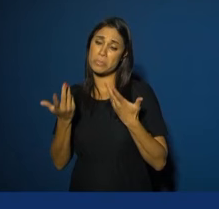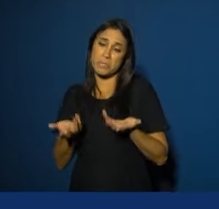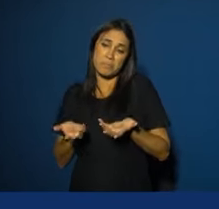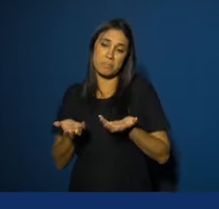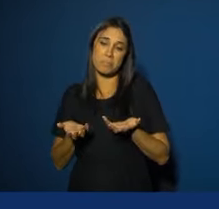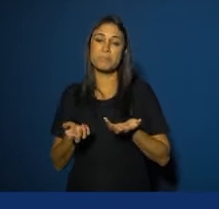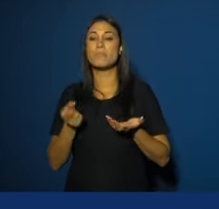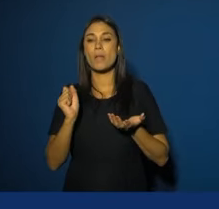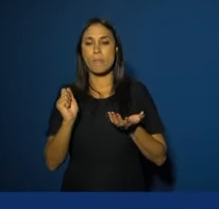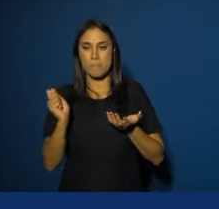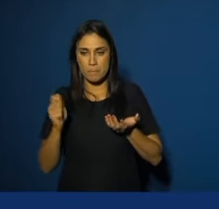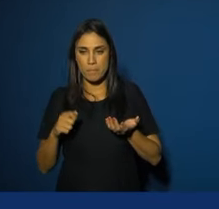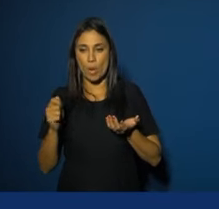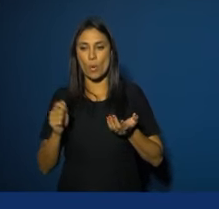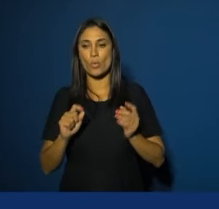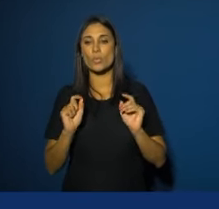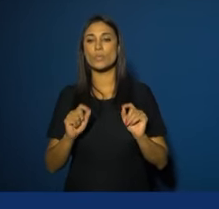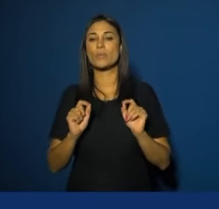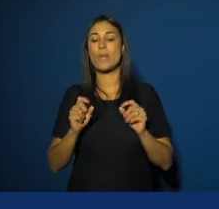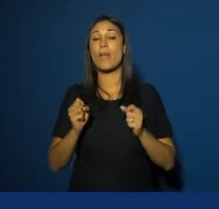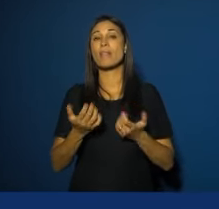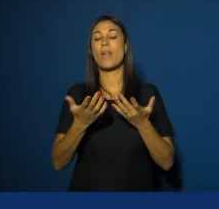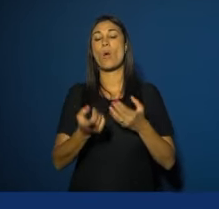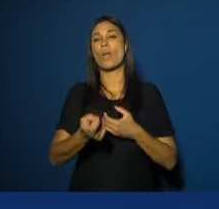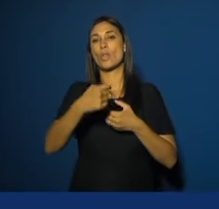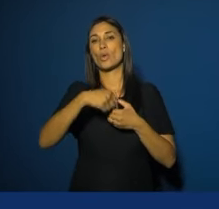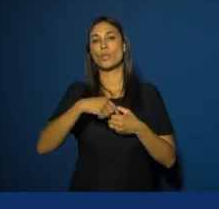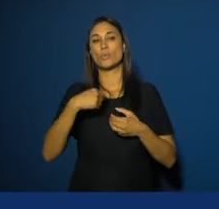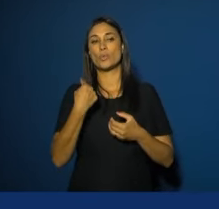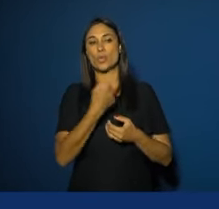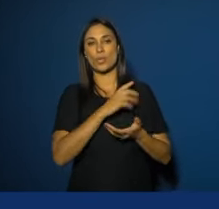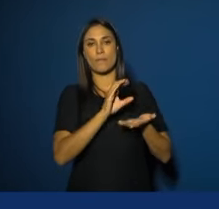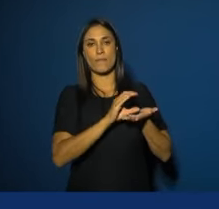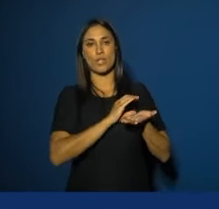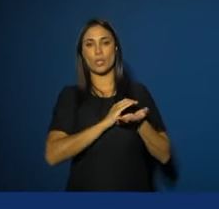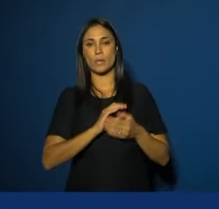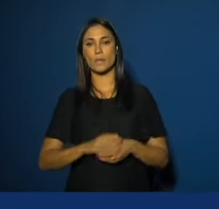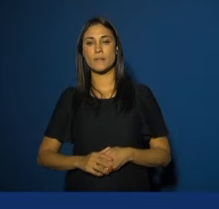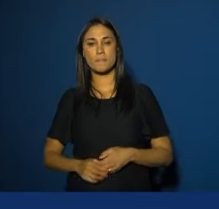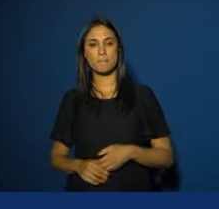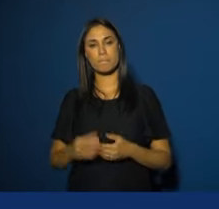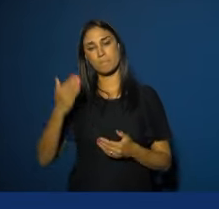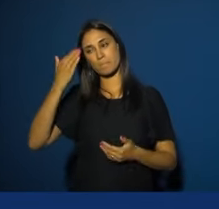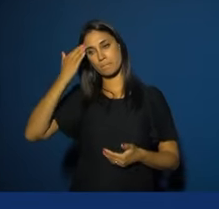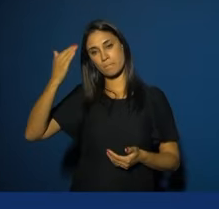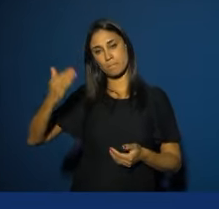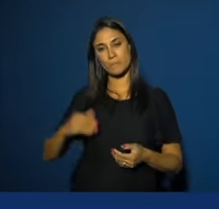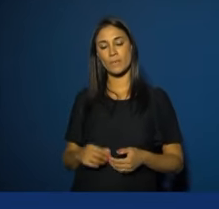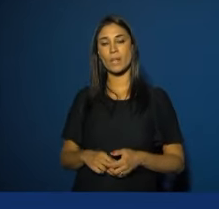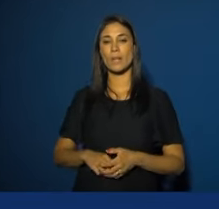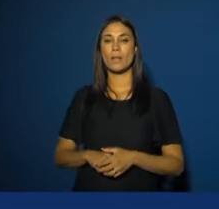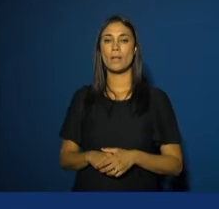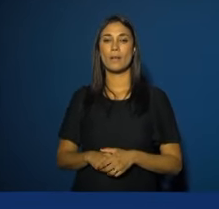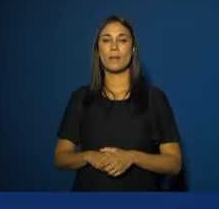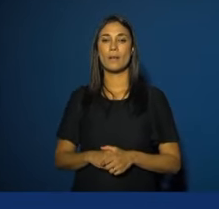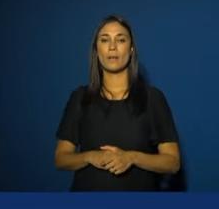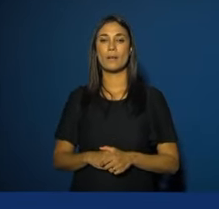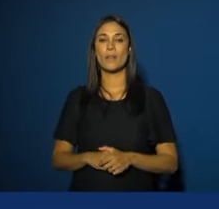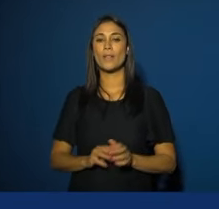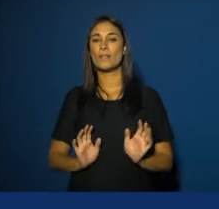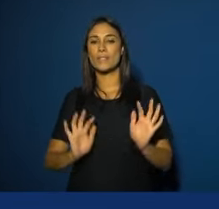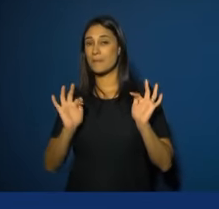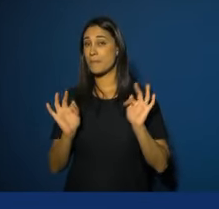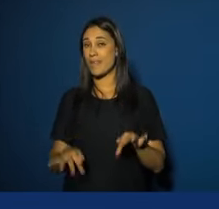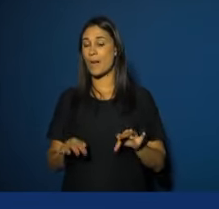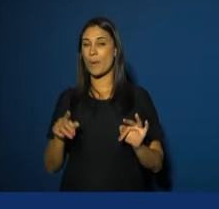venham e que façam sentido, né? Que tragam retorno para os nossos investidores. Muito obrigado, Augusto. Agora vou terminar com a pergunta